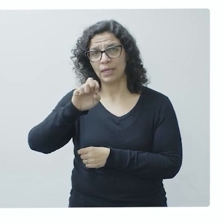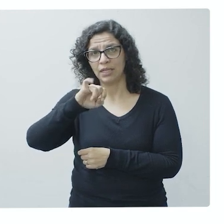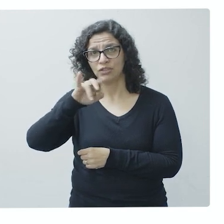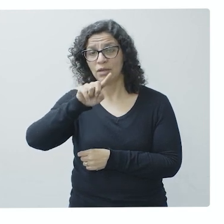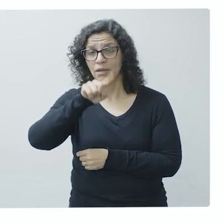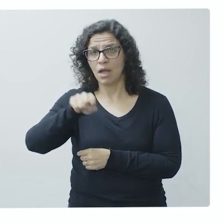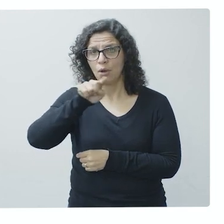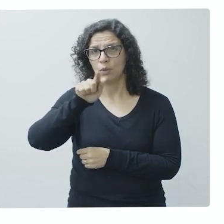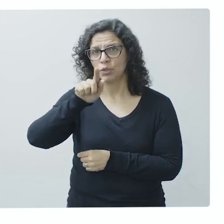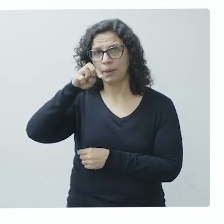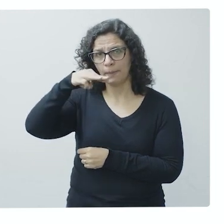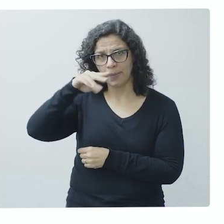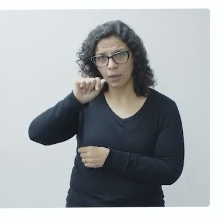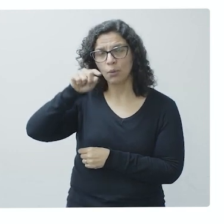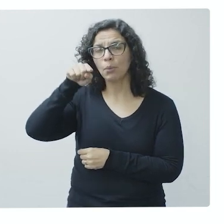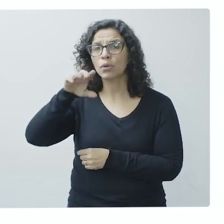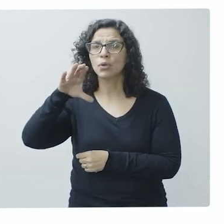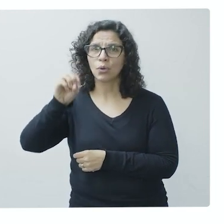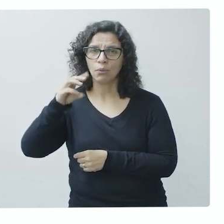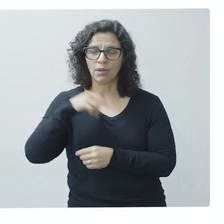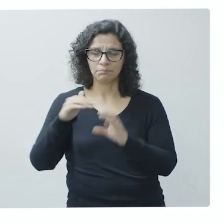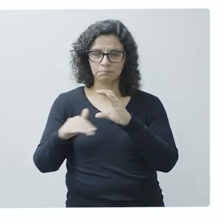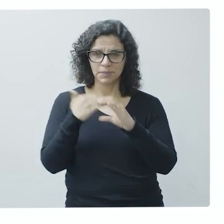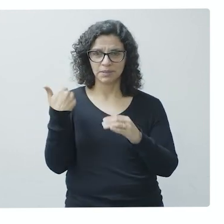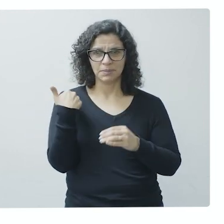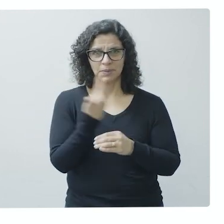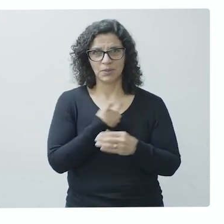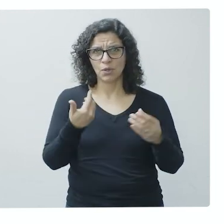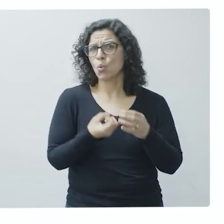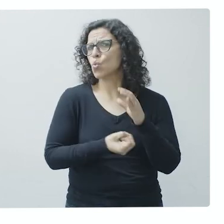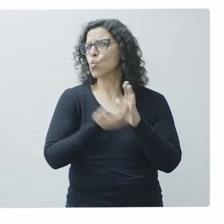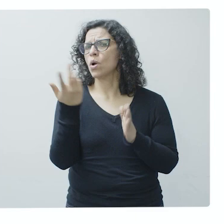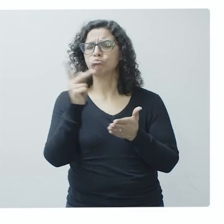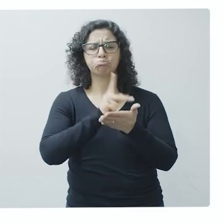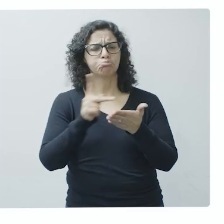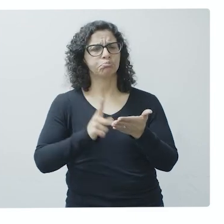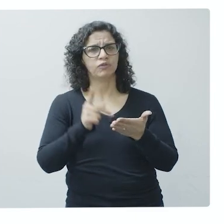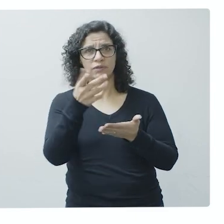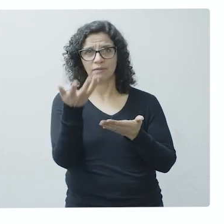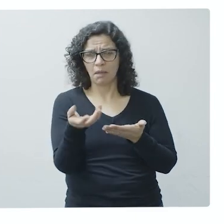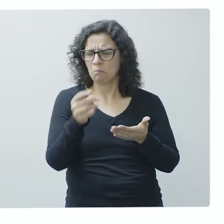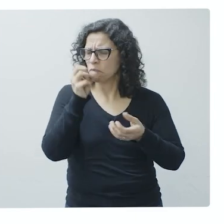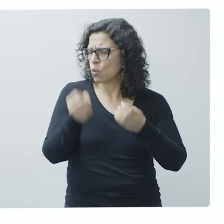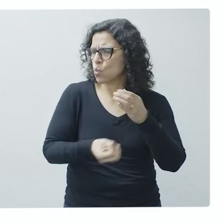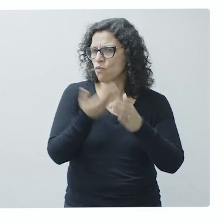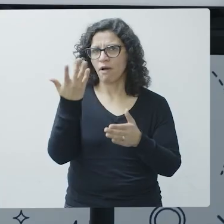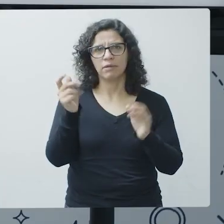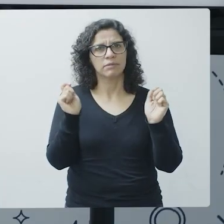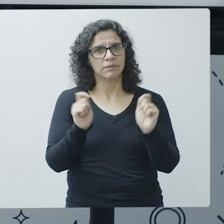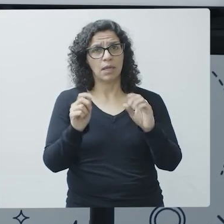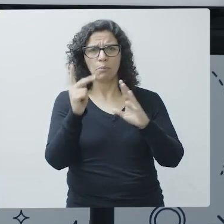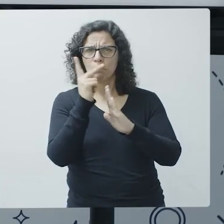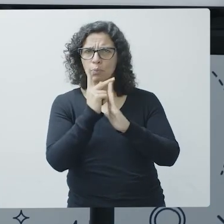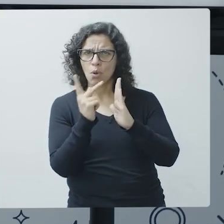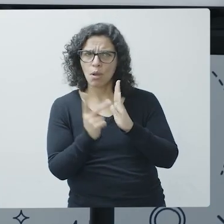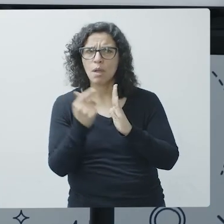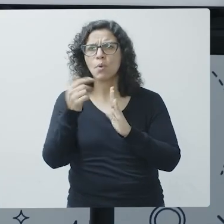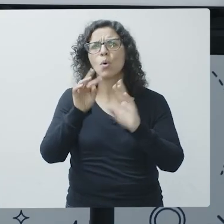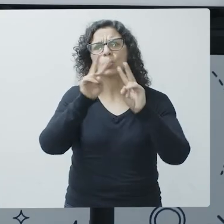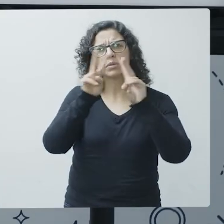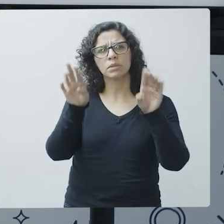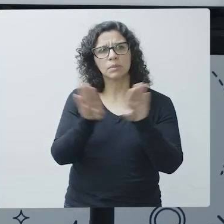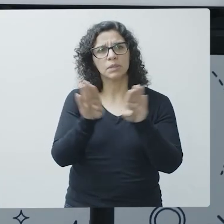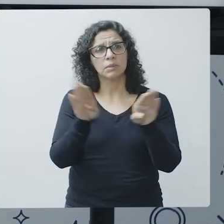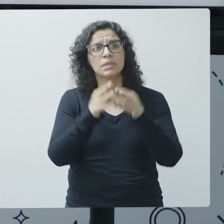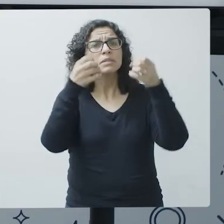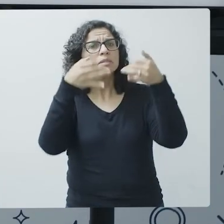literatureja@gmail.com. Então, você pode mandar quantos e-mails você quiser sobre poemas, sobre outros assuntos